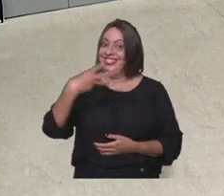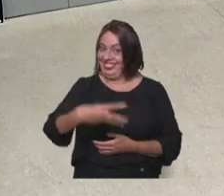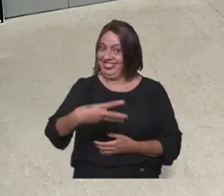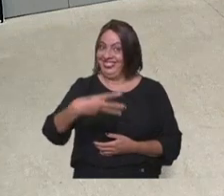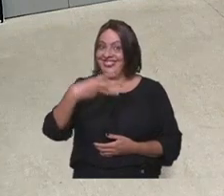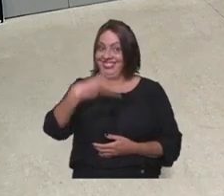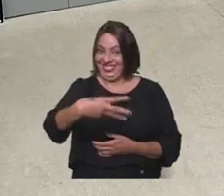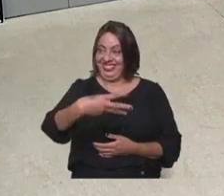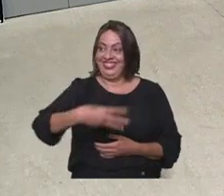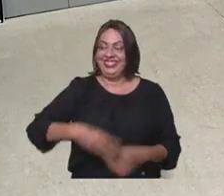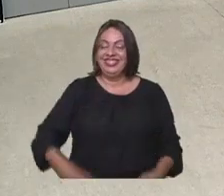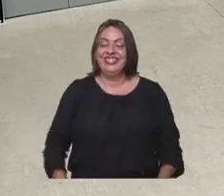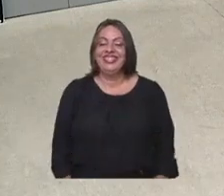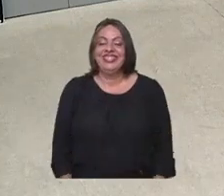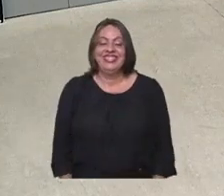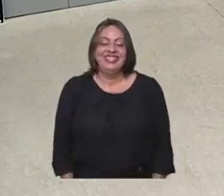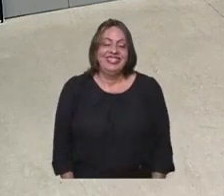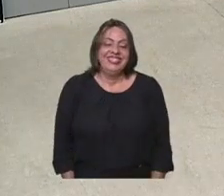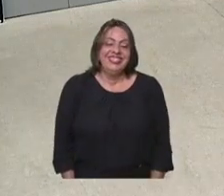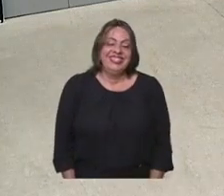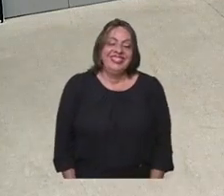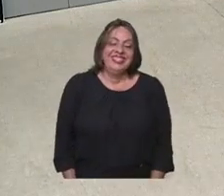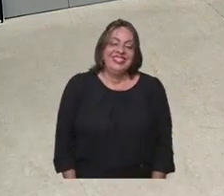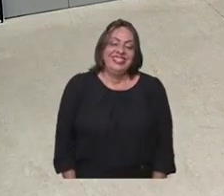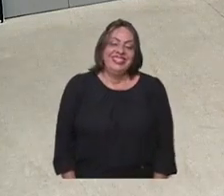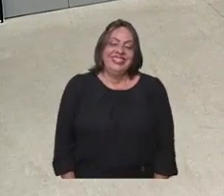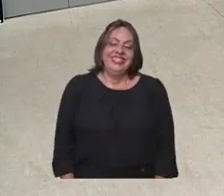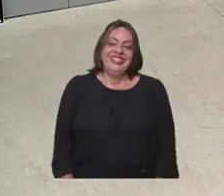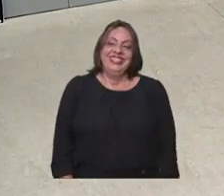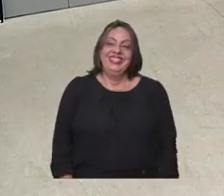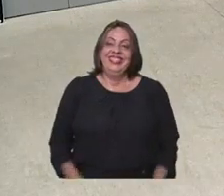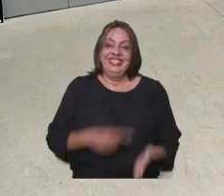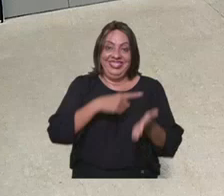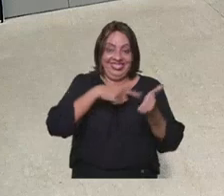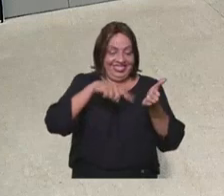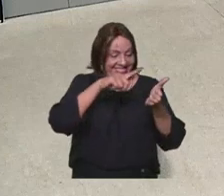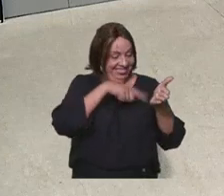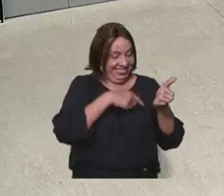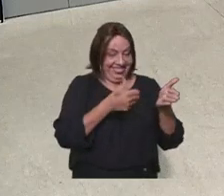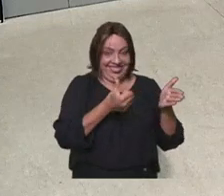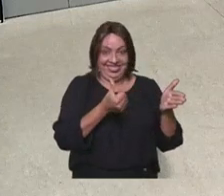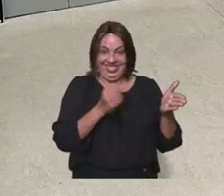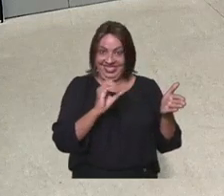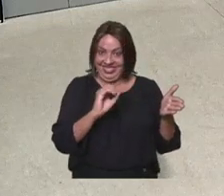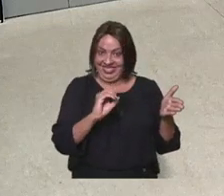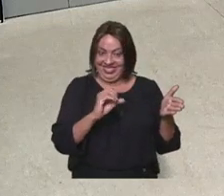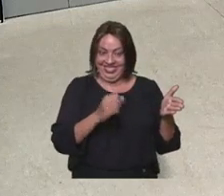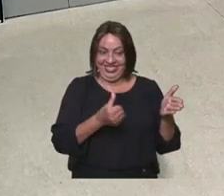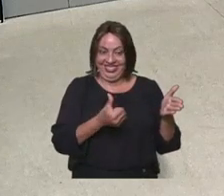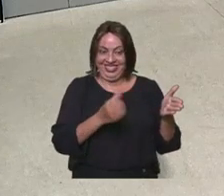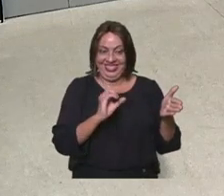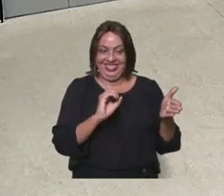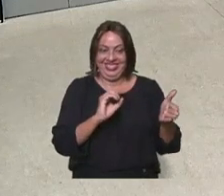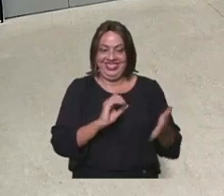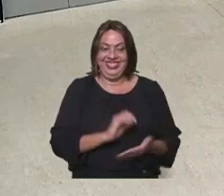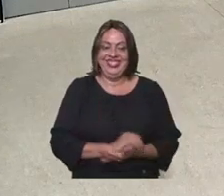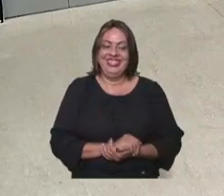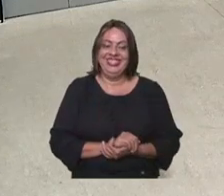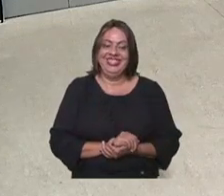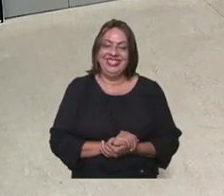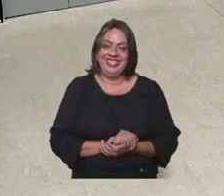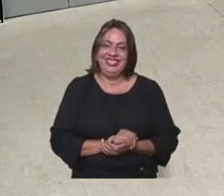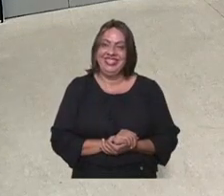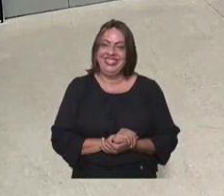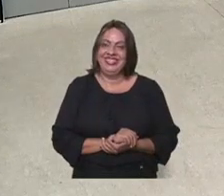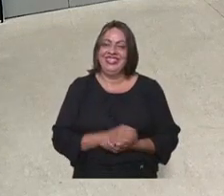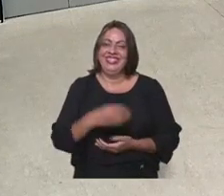número 3, número 3. Marque o número 3, 60. 60 saiu.